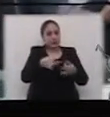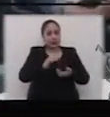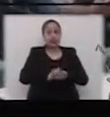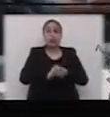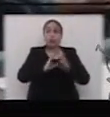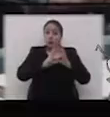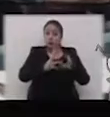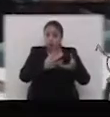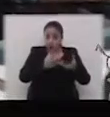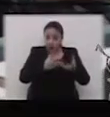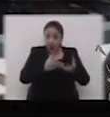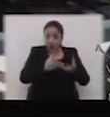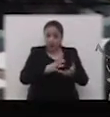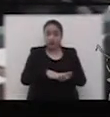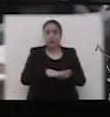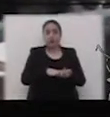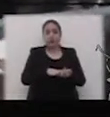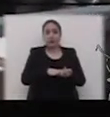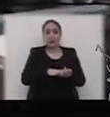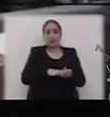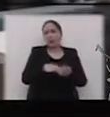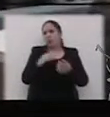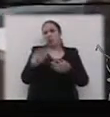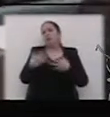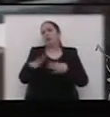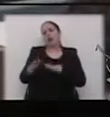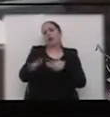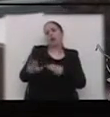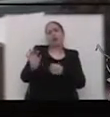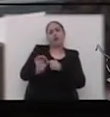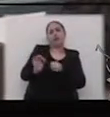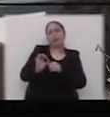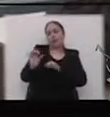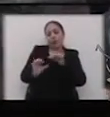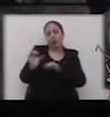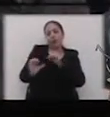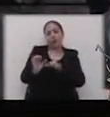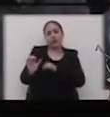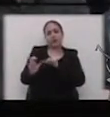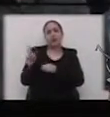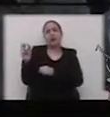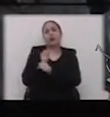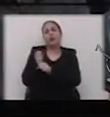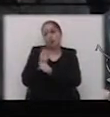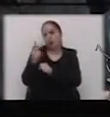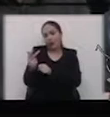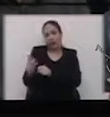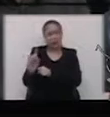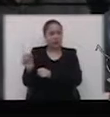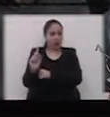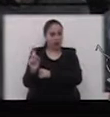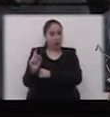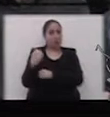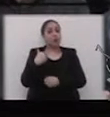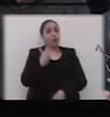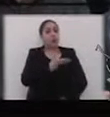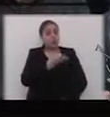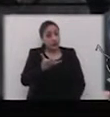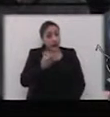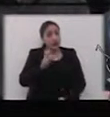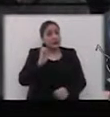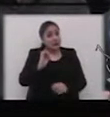adequar. É o que todo mundo quer, não que ninguém quer fazer porque vai mudar, que faz 50 anos que faz assim.